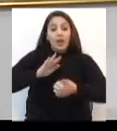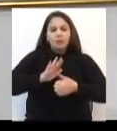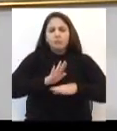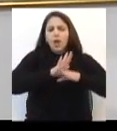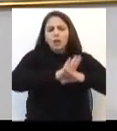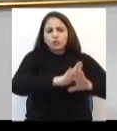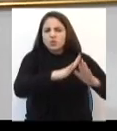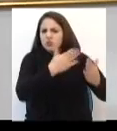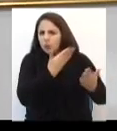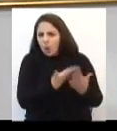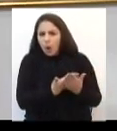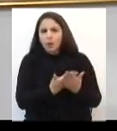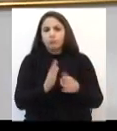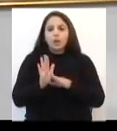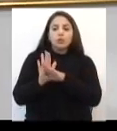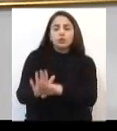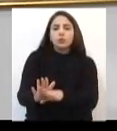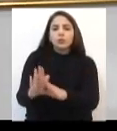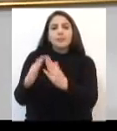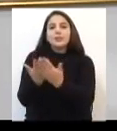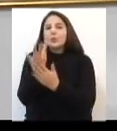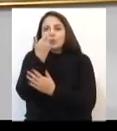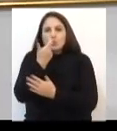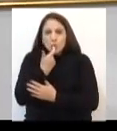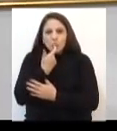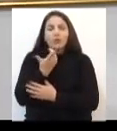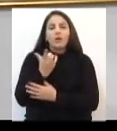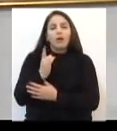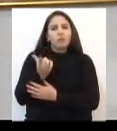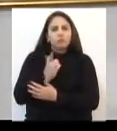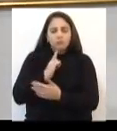uma escola, a uma creche, a